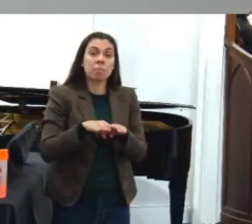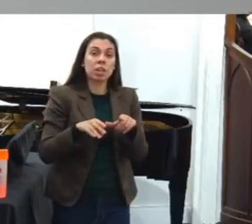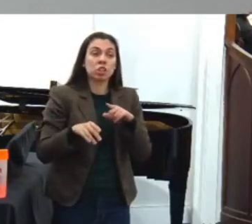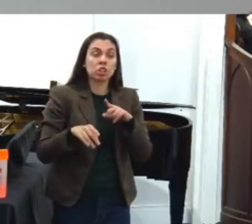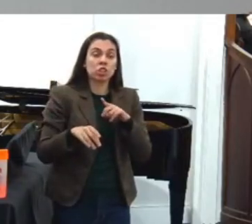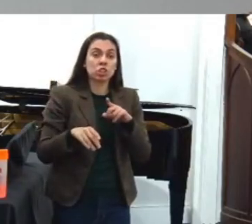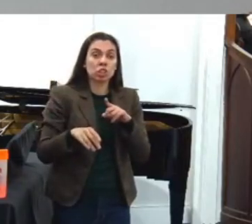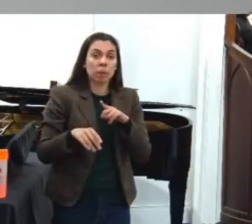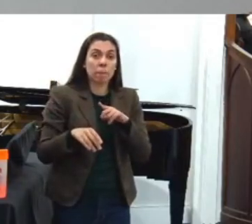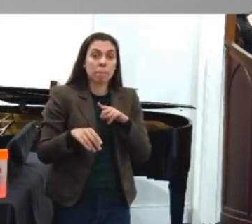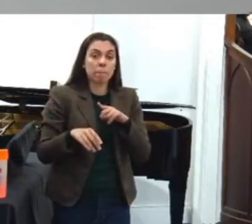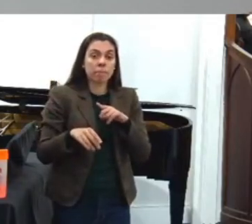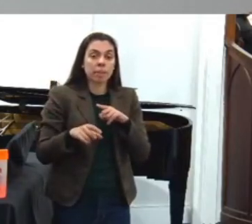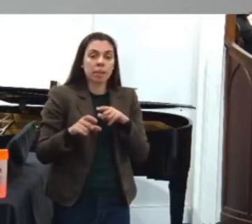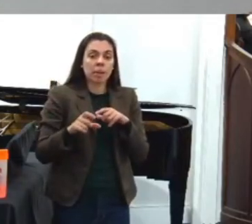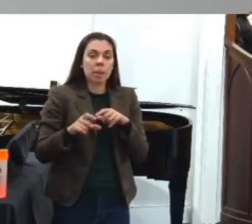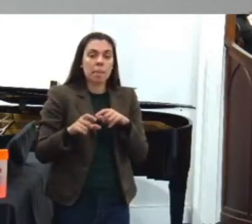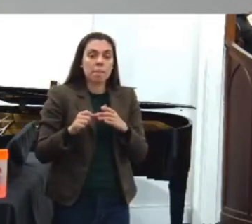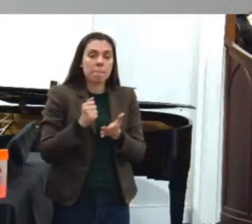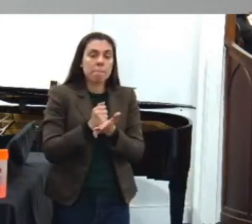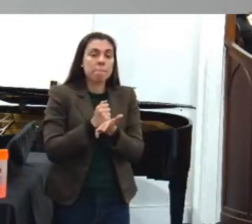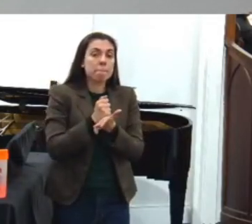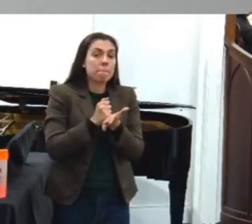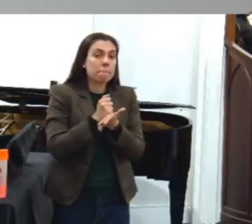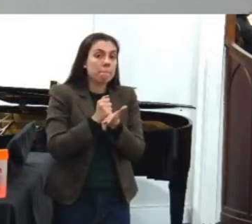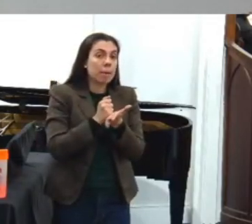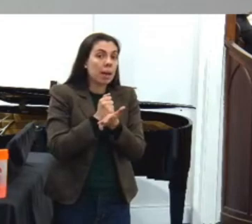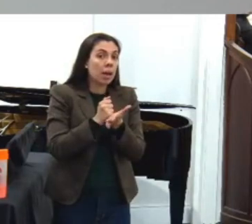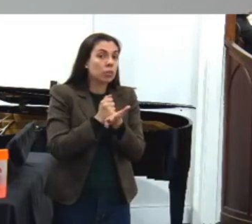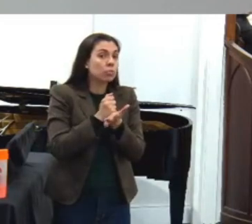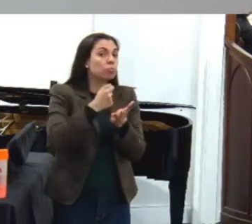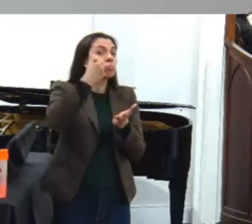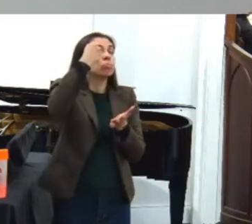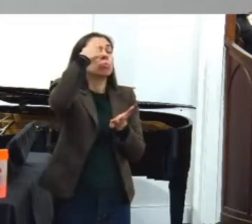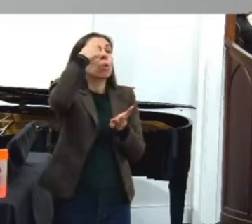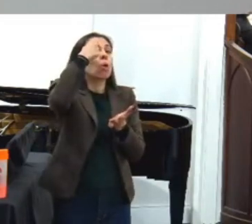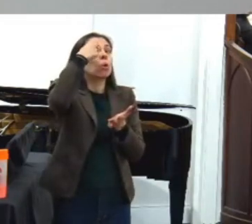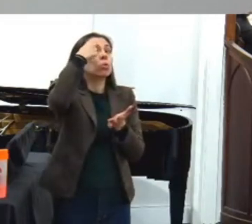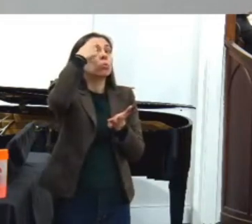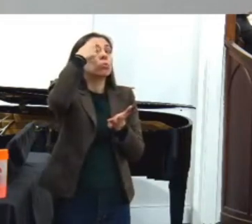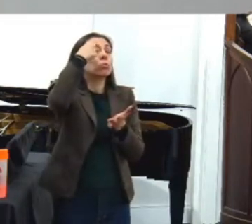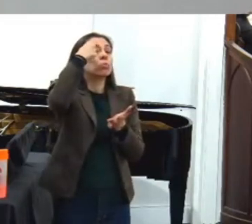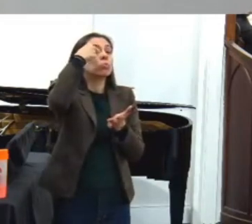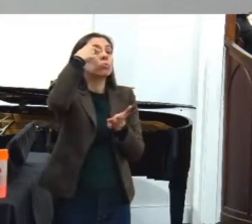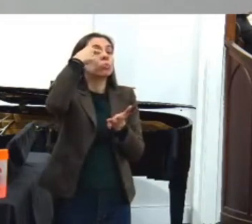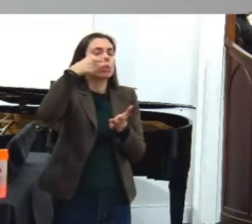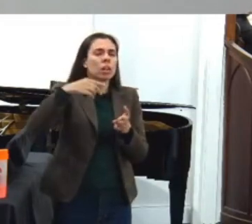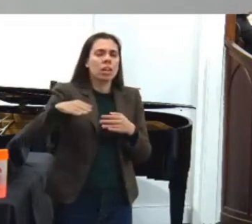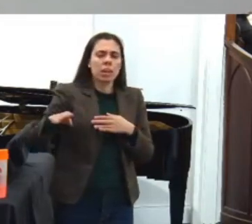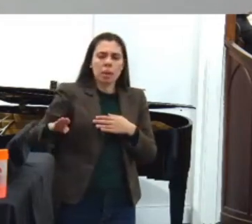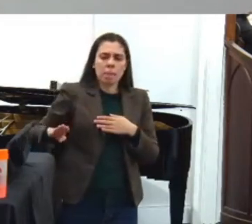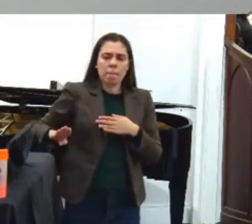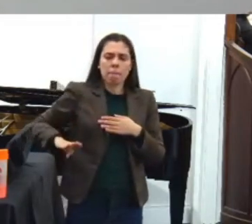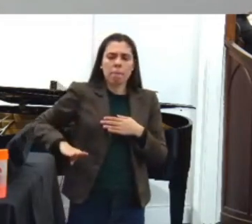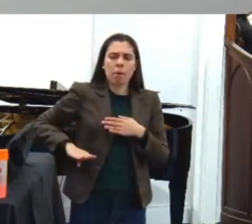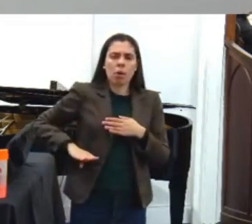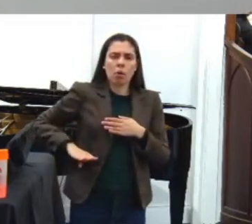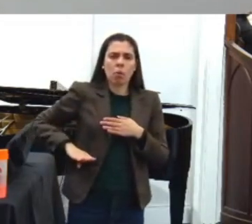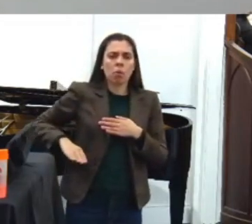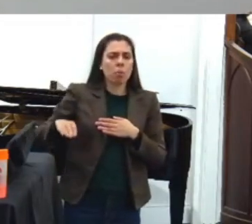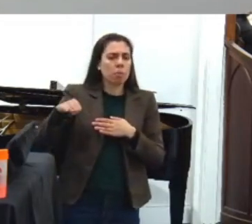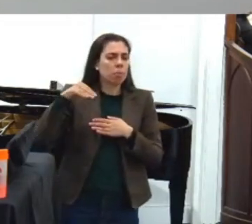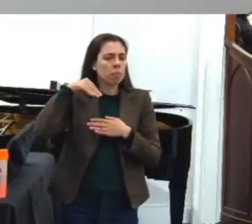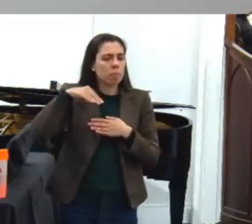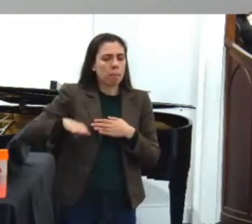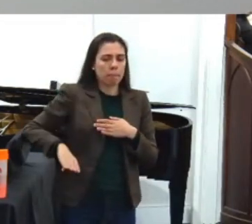ela era uma cidade próspera, com produção têxtil, com